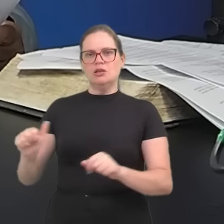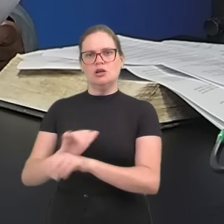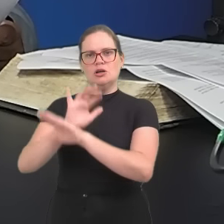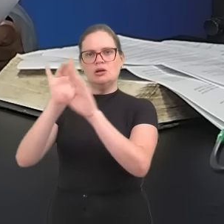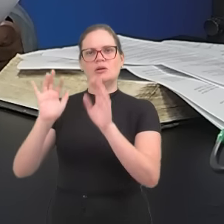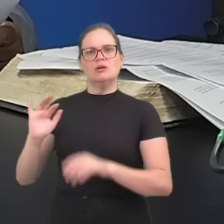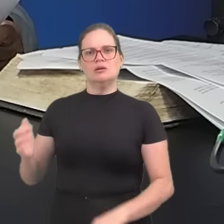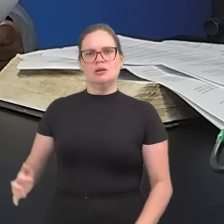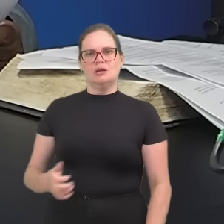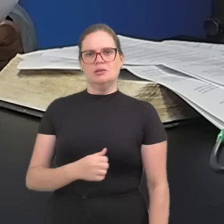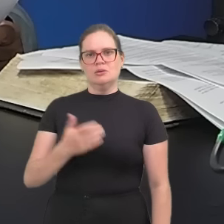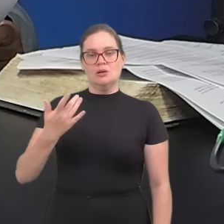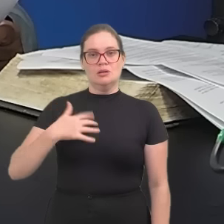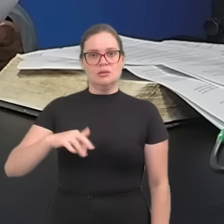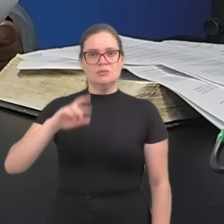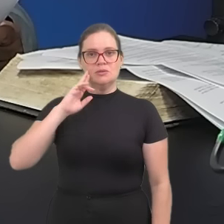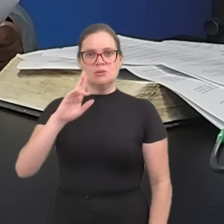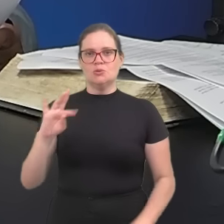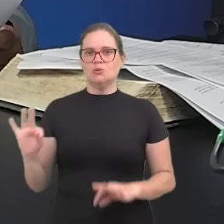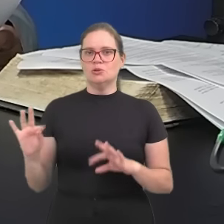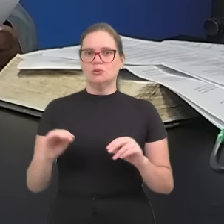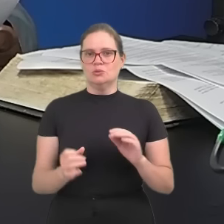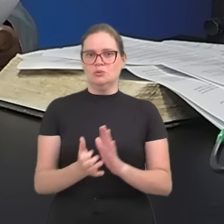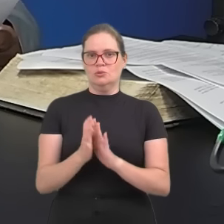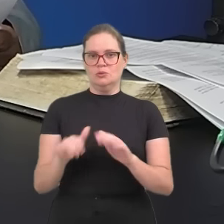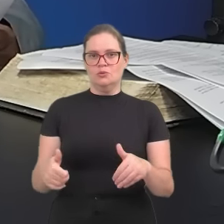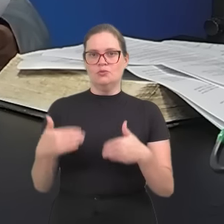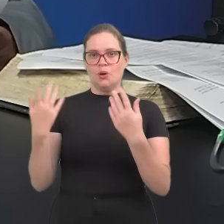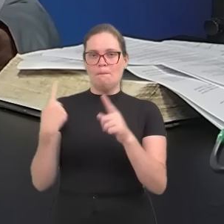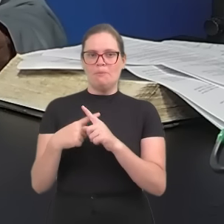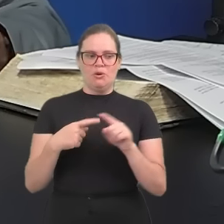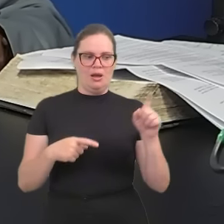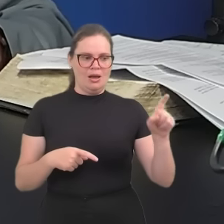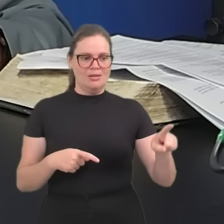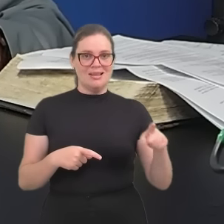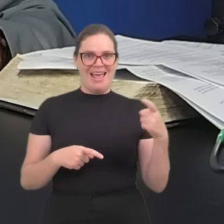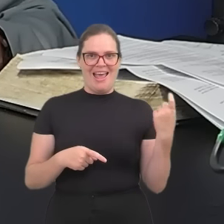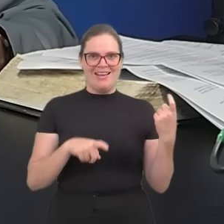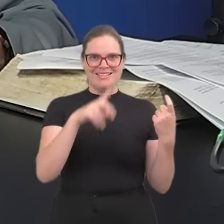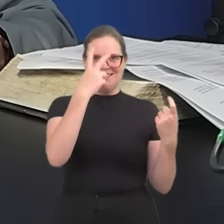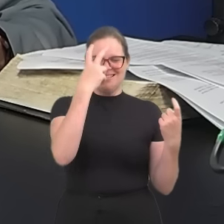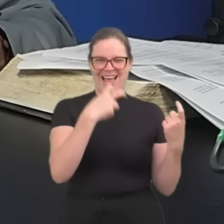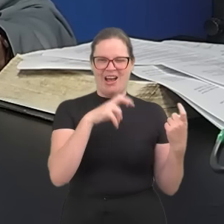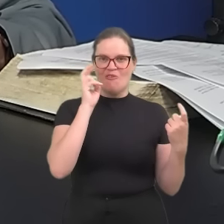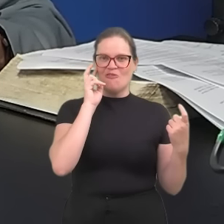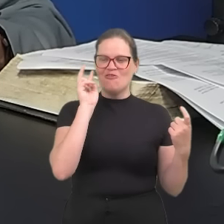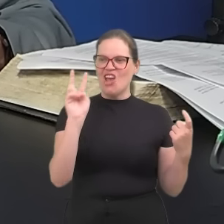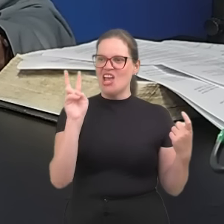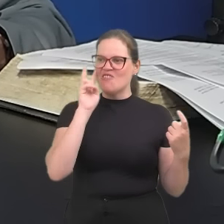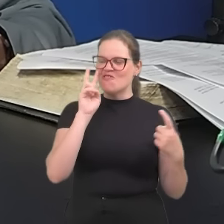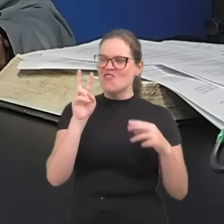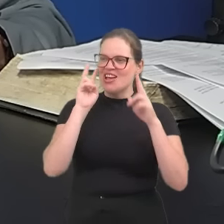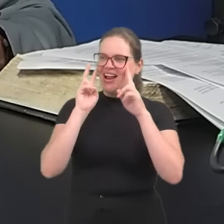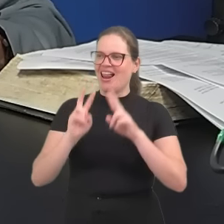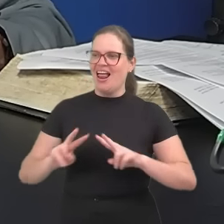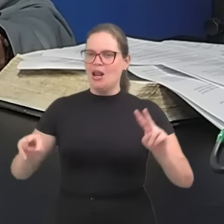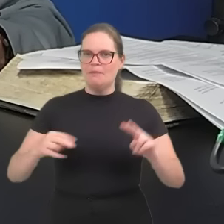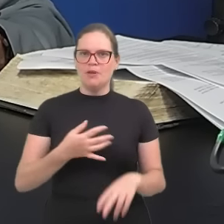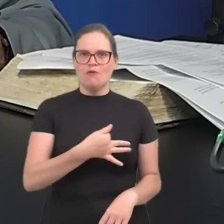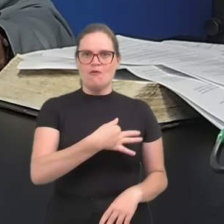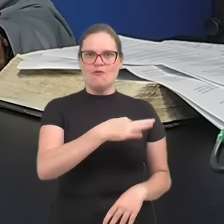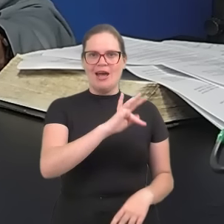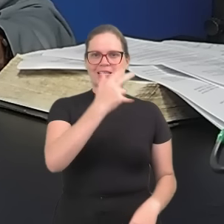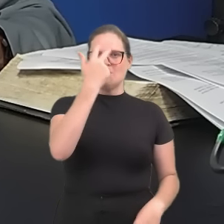toda a adoração, todo o louvor. Enquanto o ex-cego ia vendo cada vez mais, os fariseus iam vendo cada